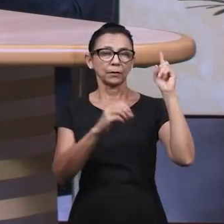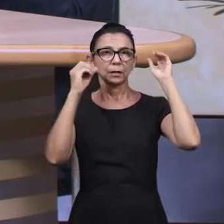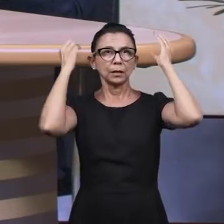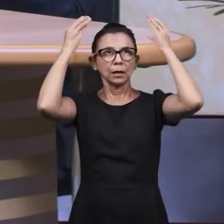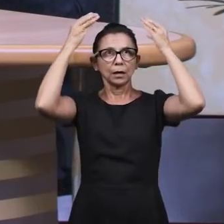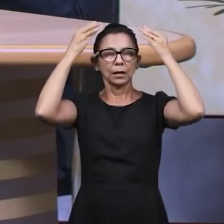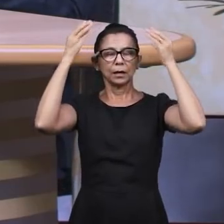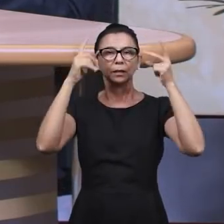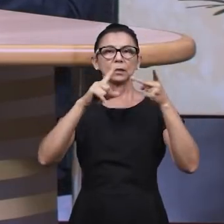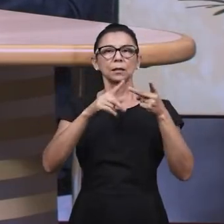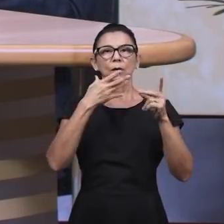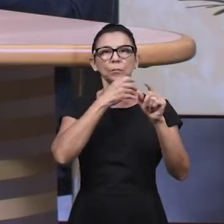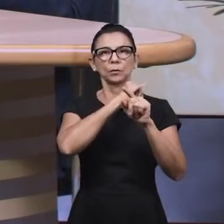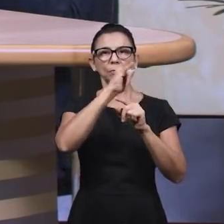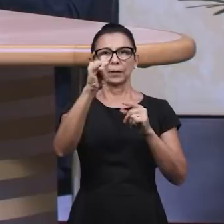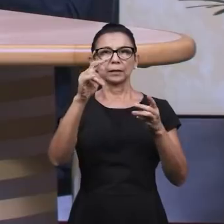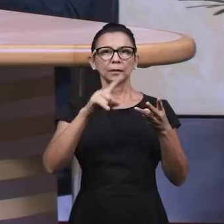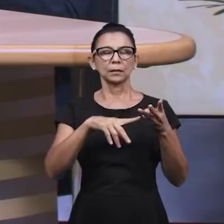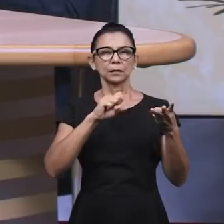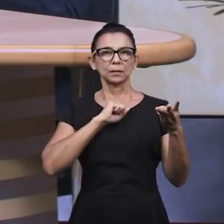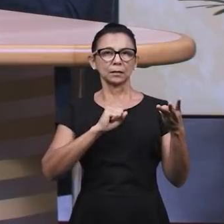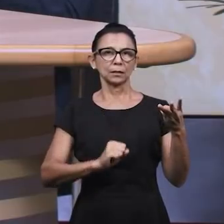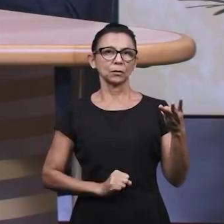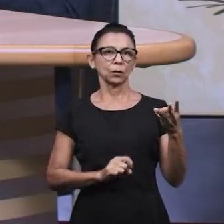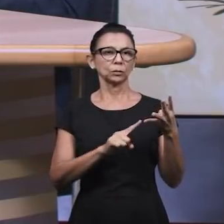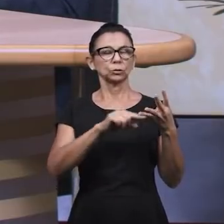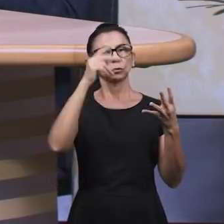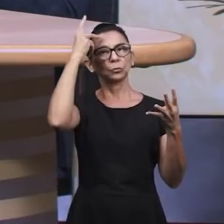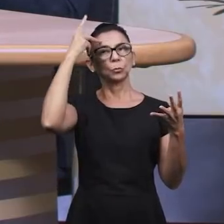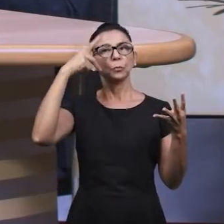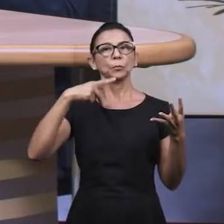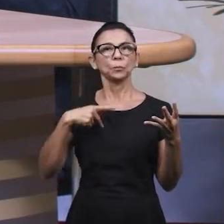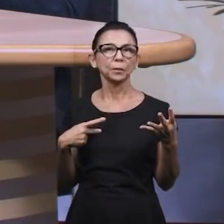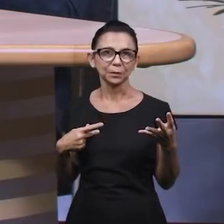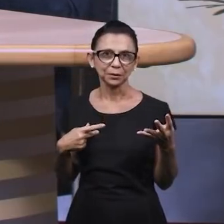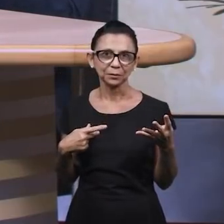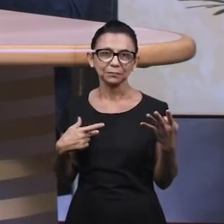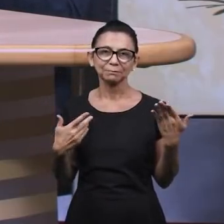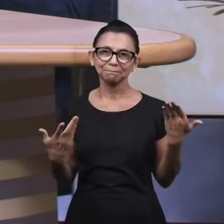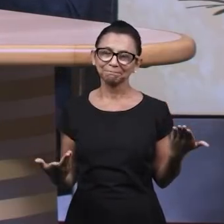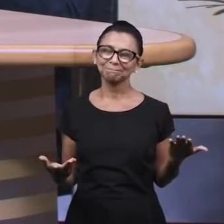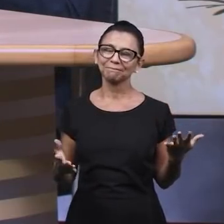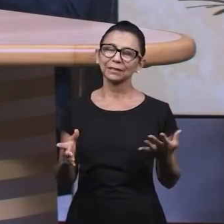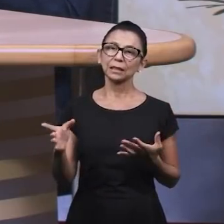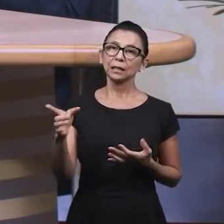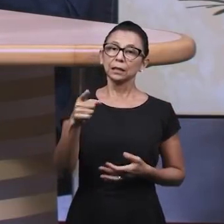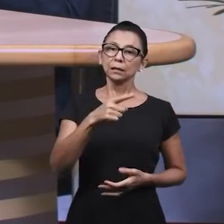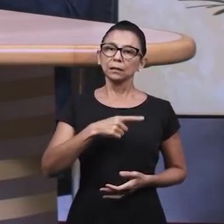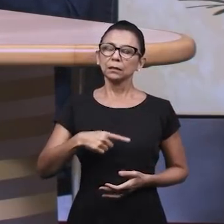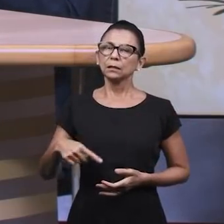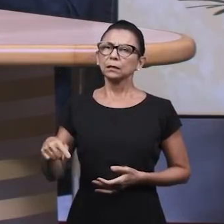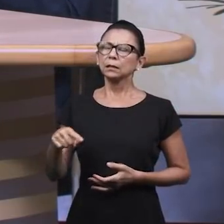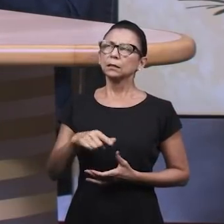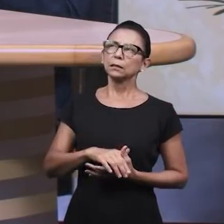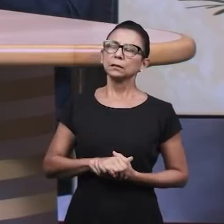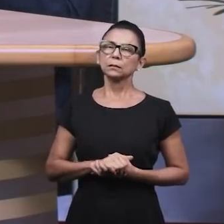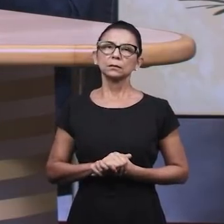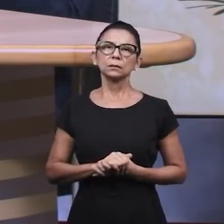vamos ver depois também como sacerdote e como homem. E quando nós escolhemos um profeta